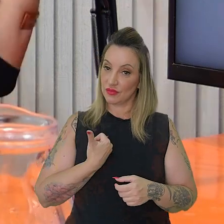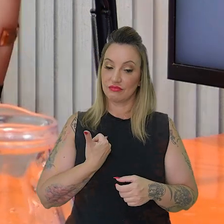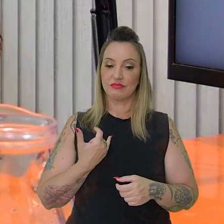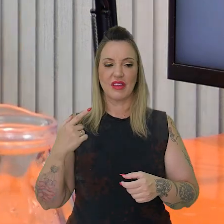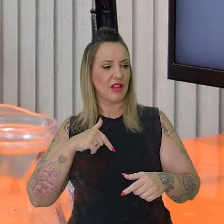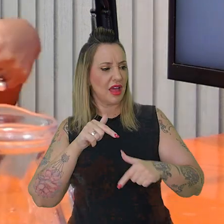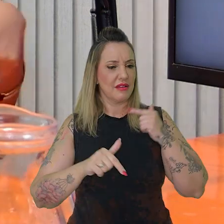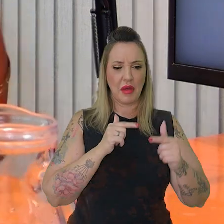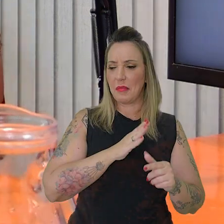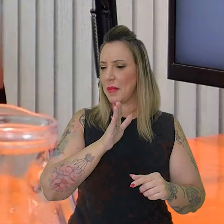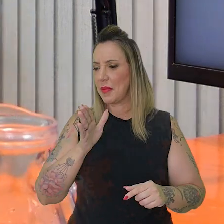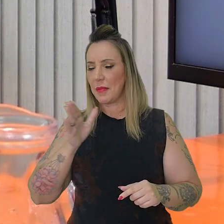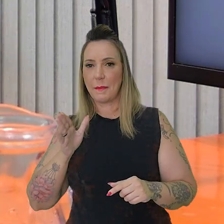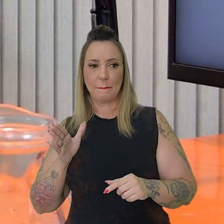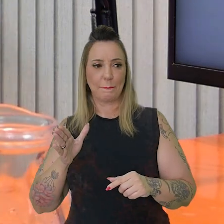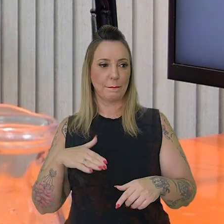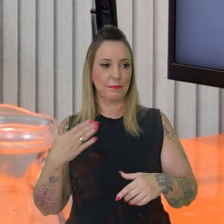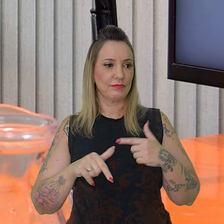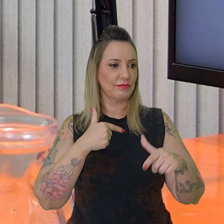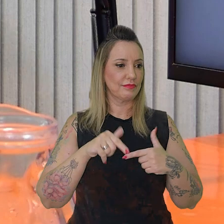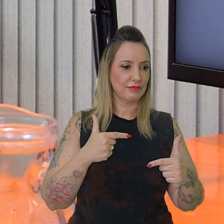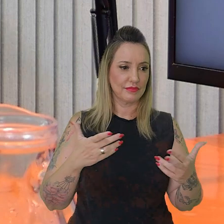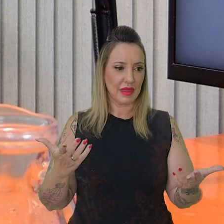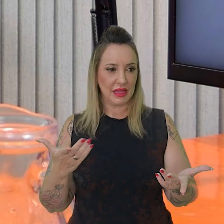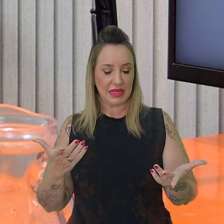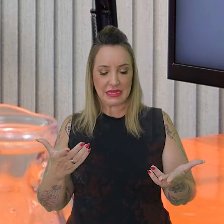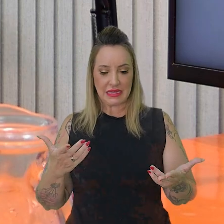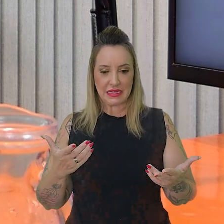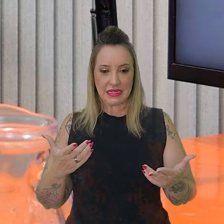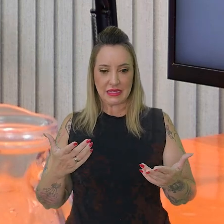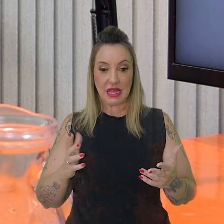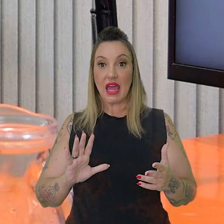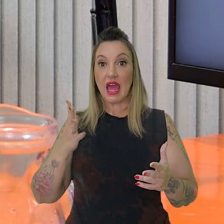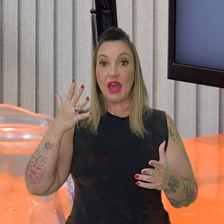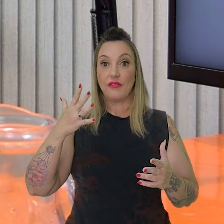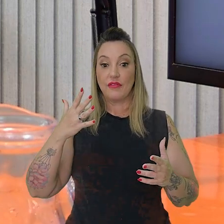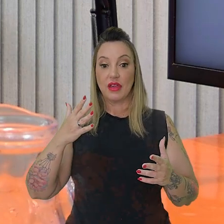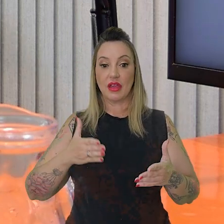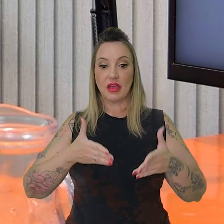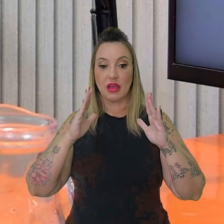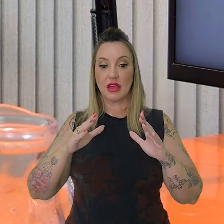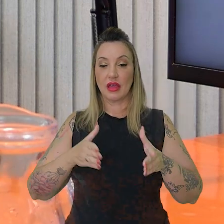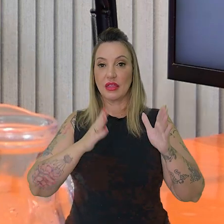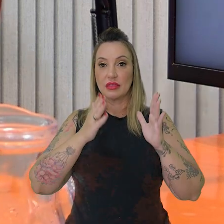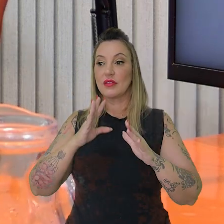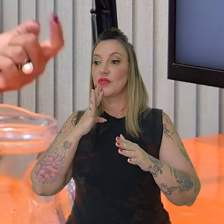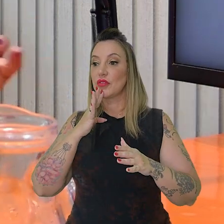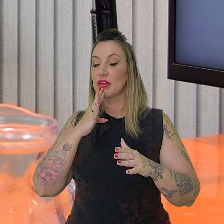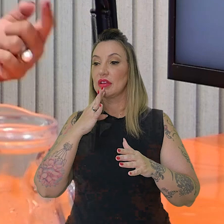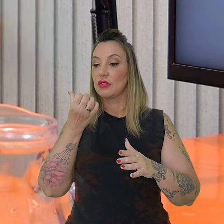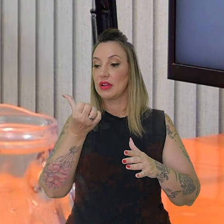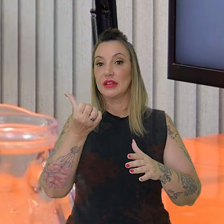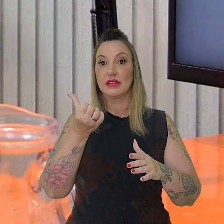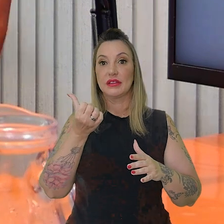cá e faz e vai e vai aí depois fui trabalhar com com evento imobiliário vivia de est conheci 46 cidades